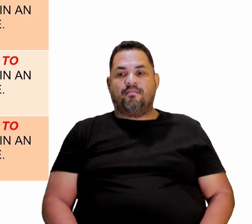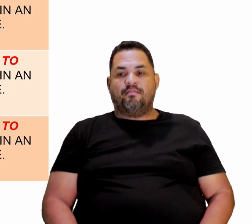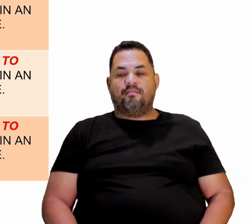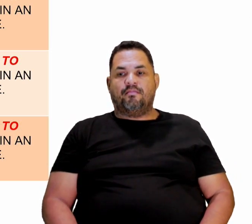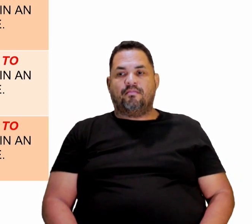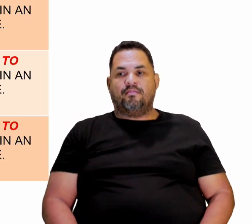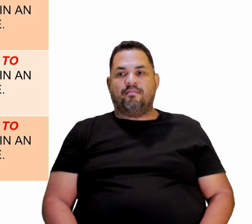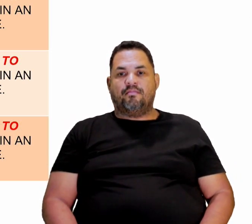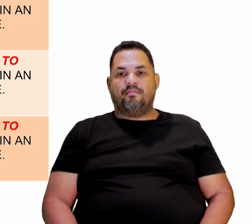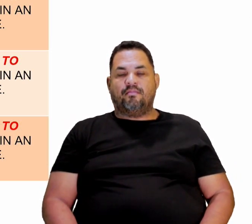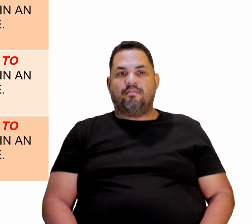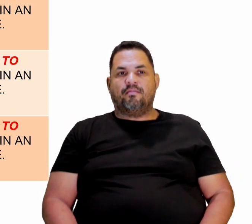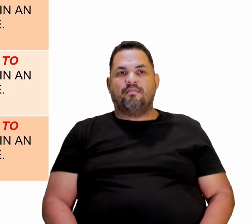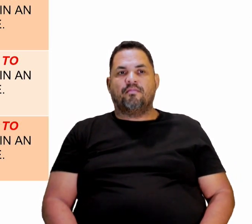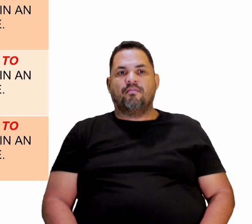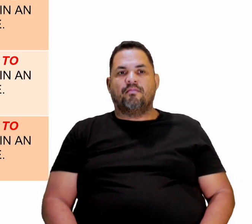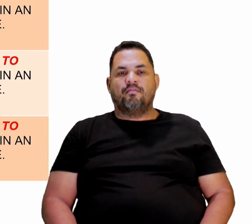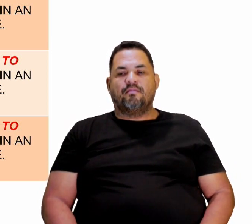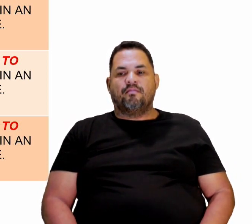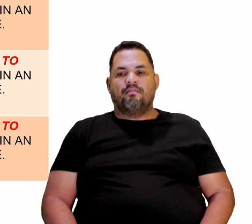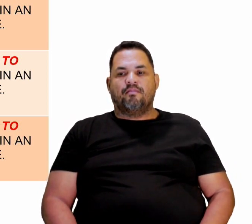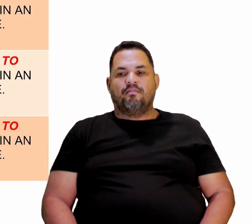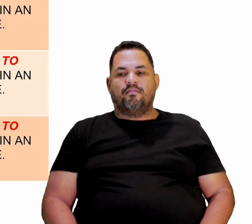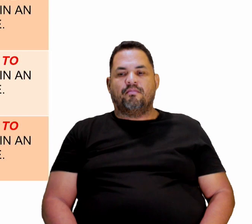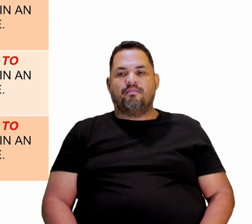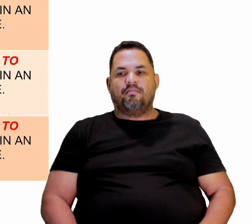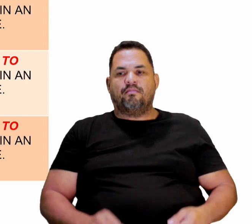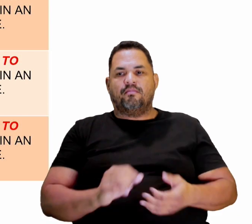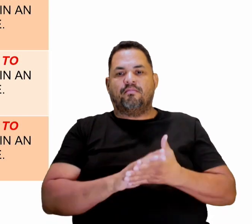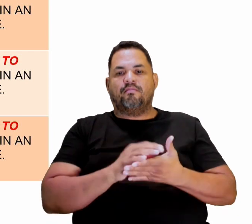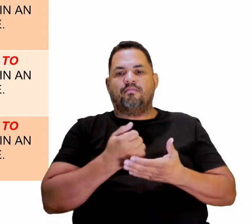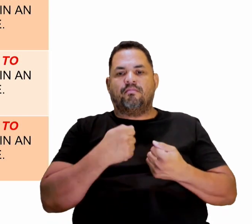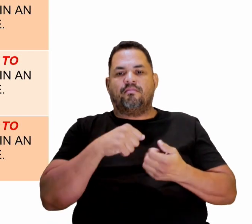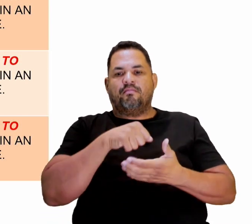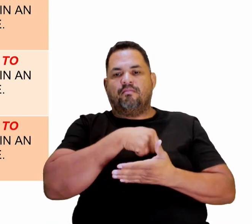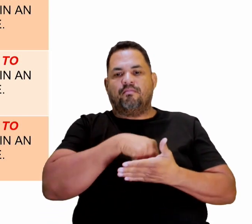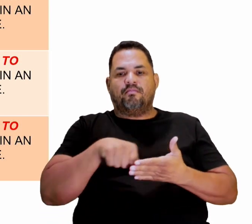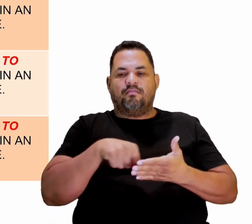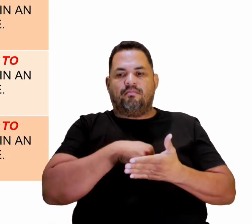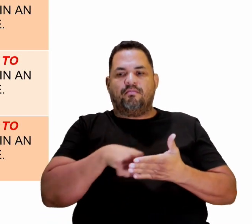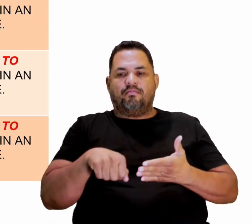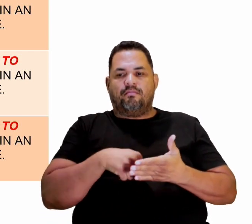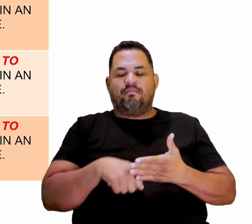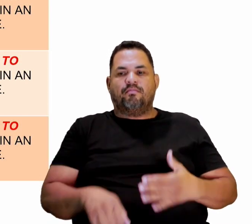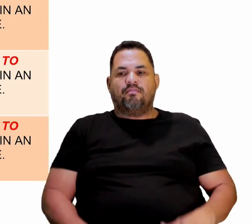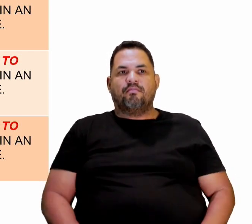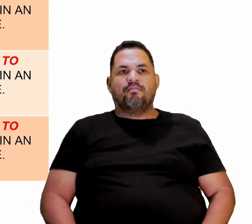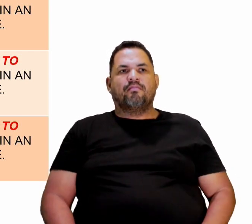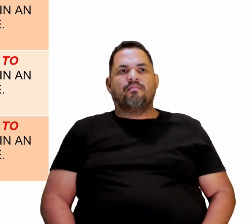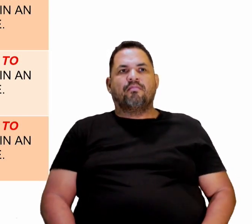assim separado posso escrever separado tranquilamente isso vai de vocês